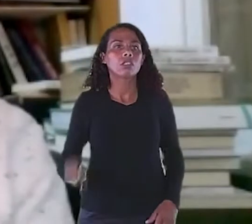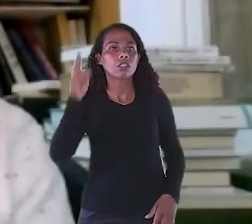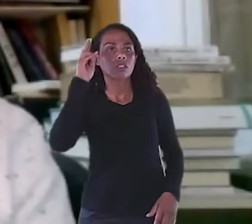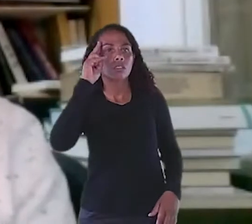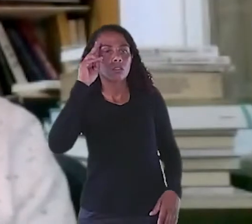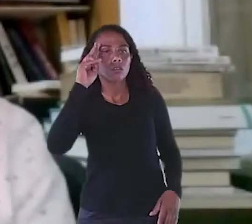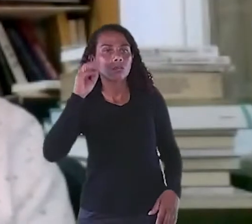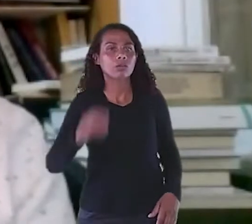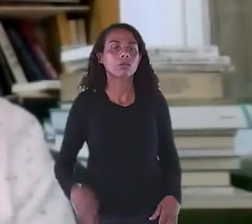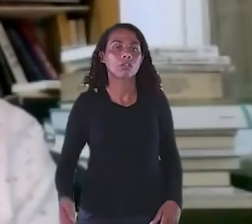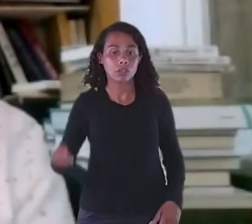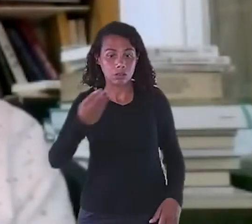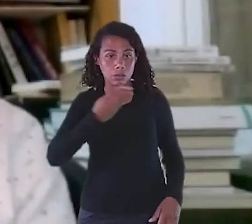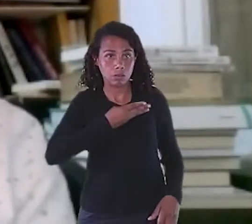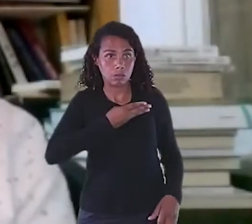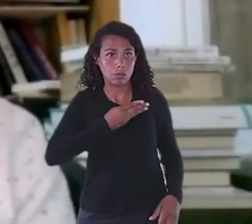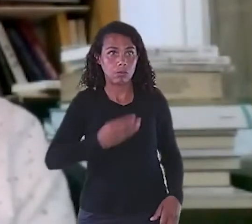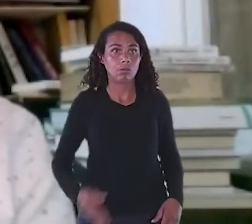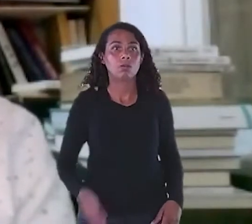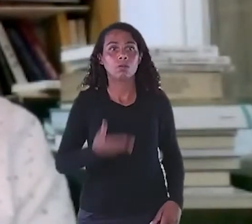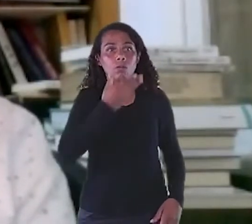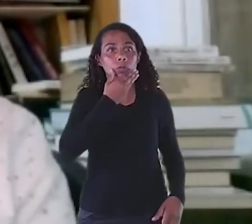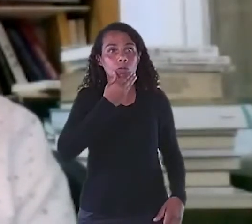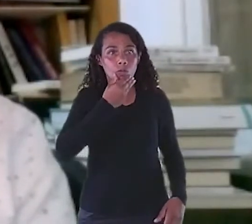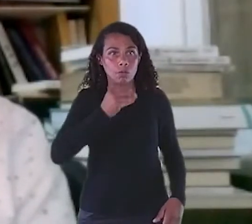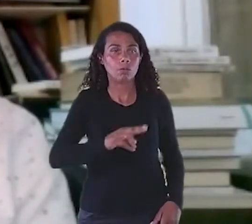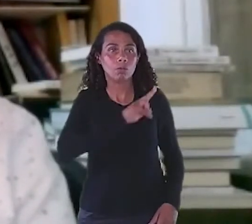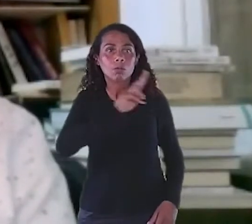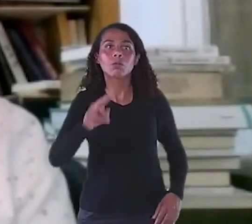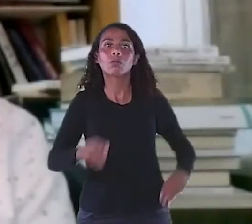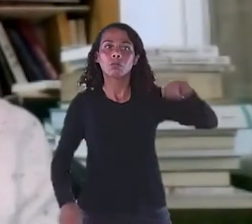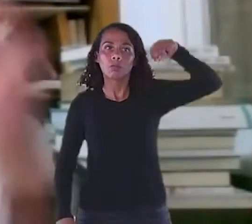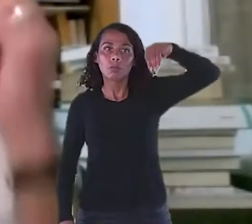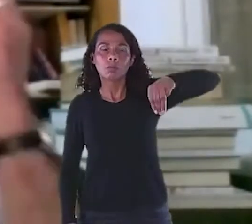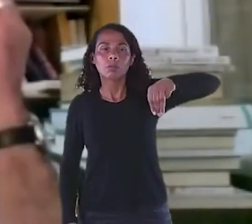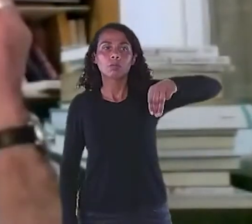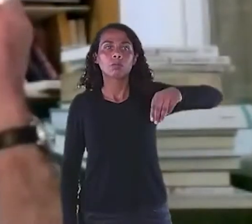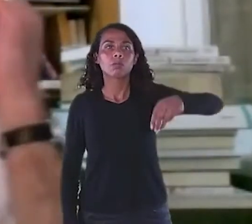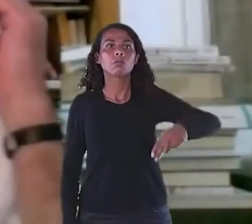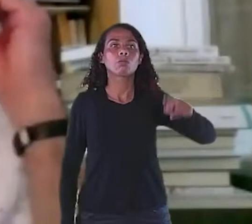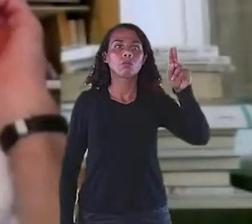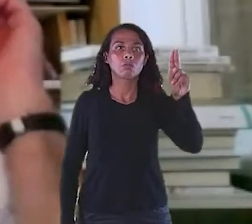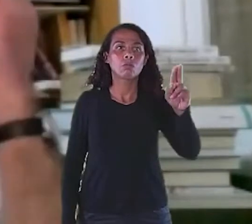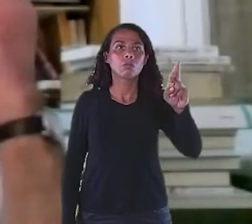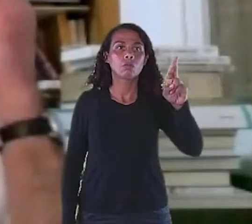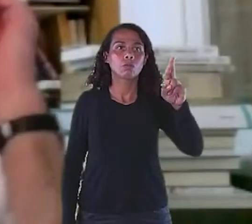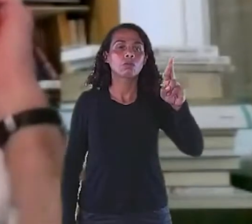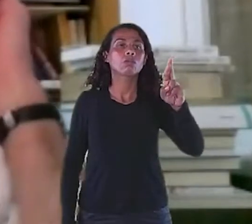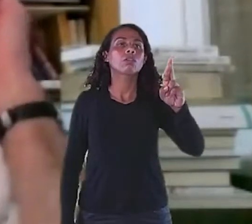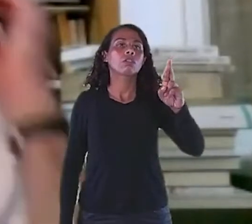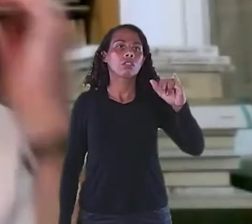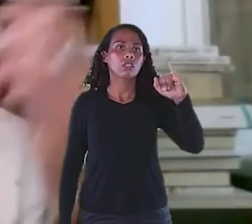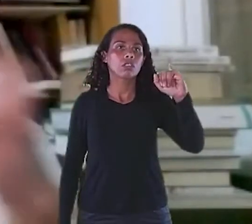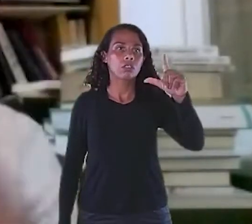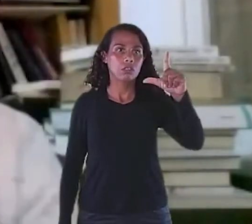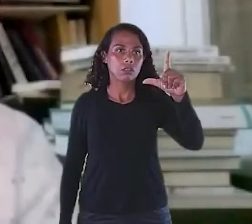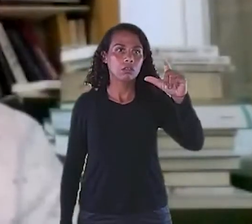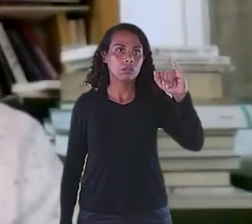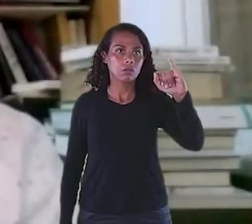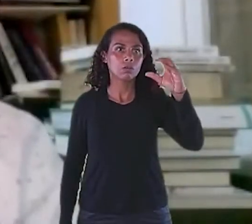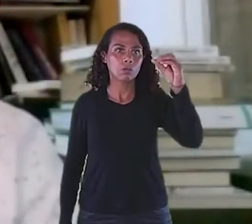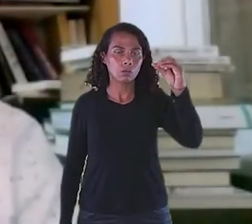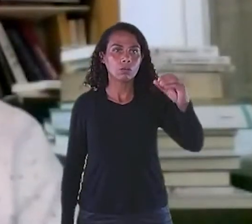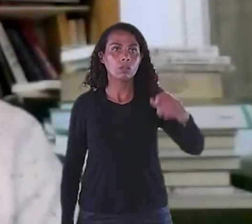51 contos, dos quais ele reteve 33 para estar em livro. A obra dele são